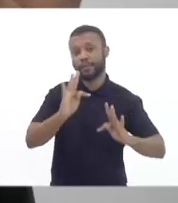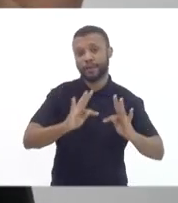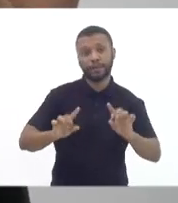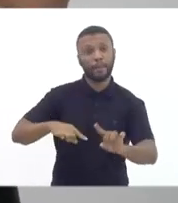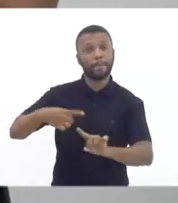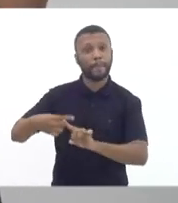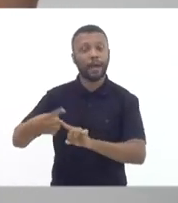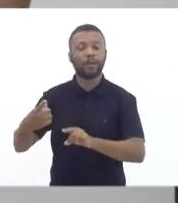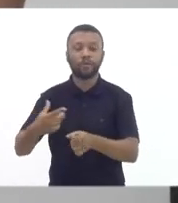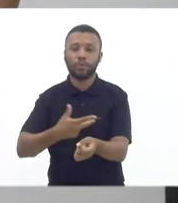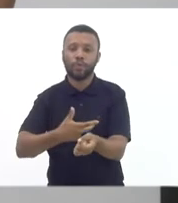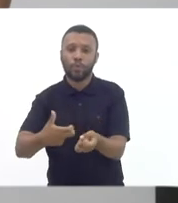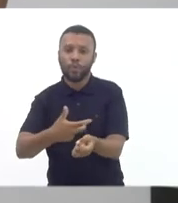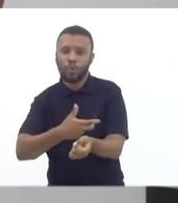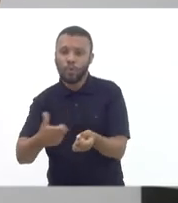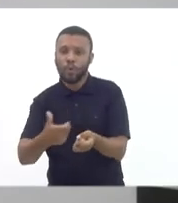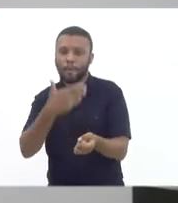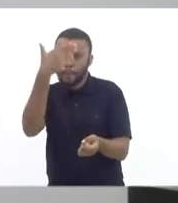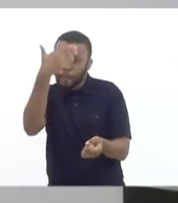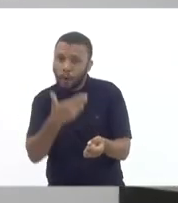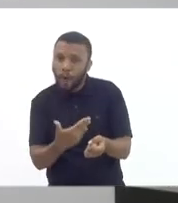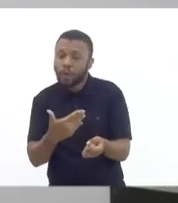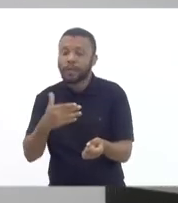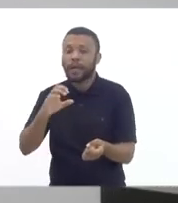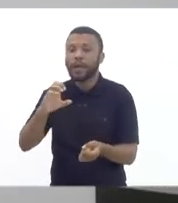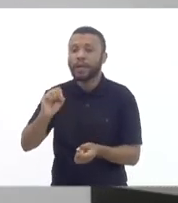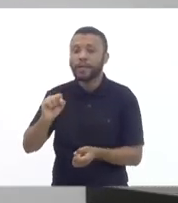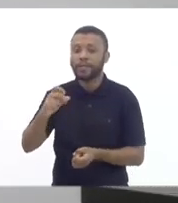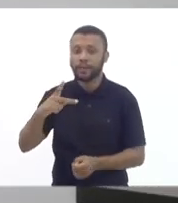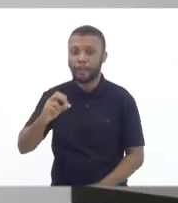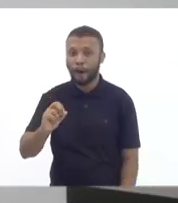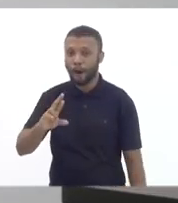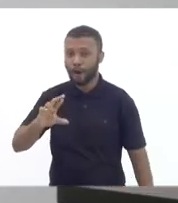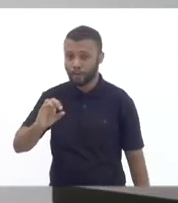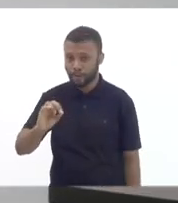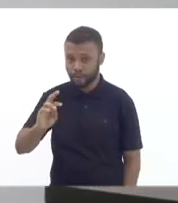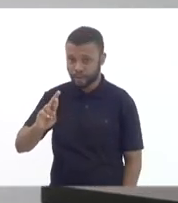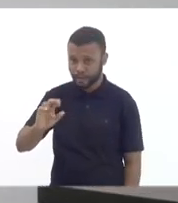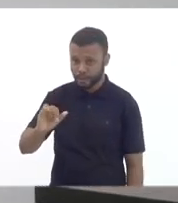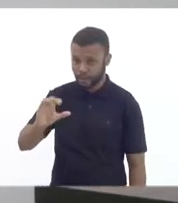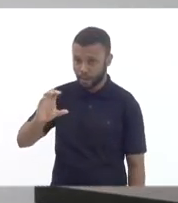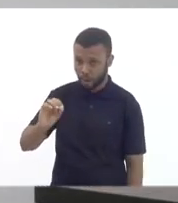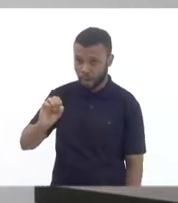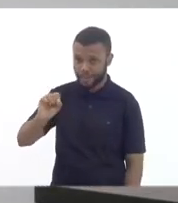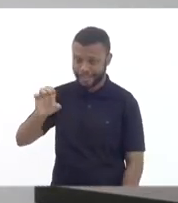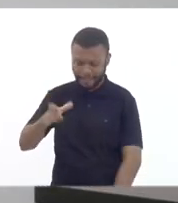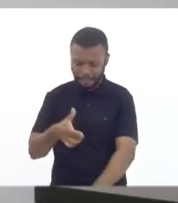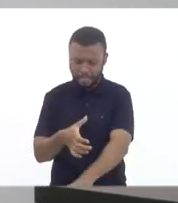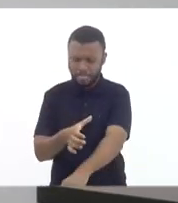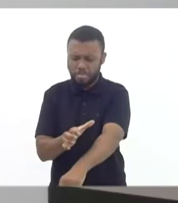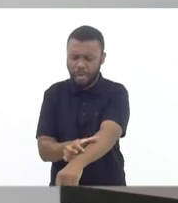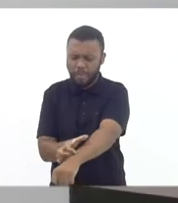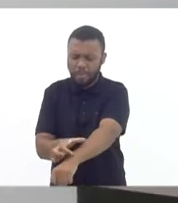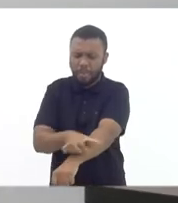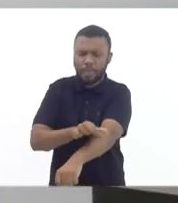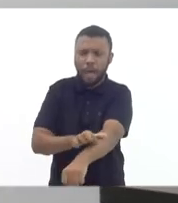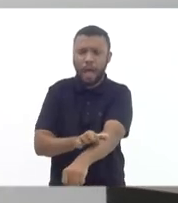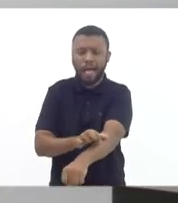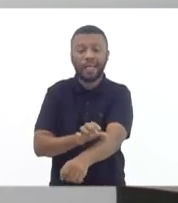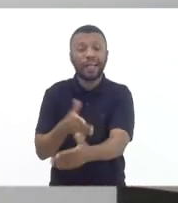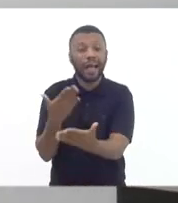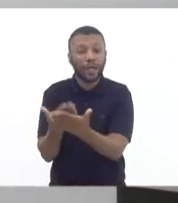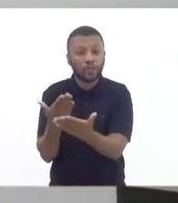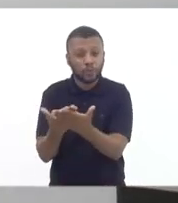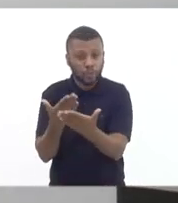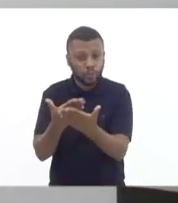titularidade por esporotricose. Tá? Porque estudos já comprovam que a zoonose,